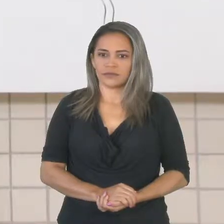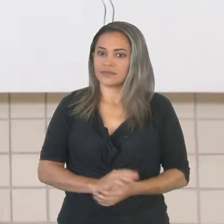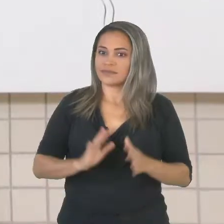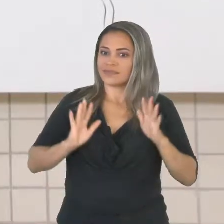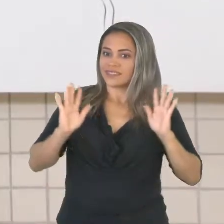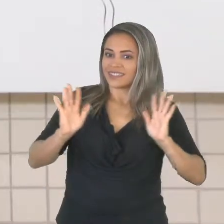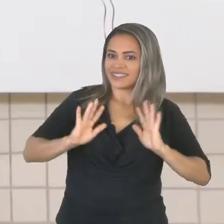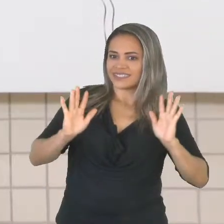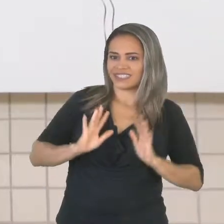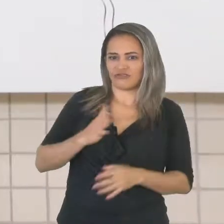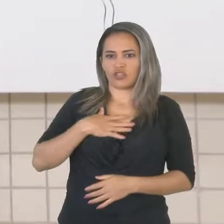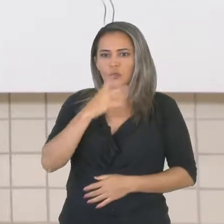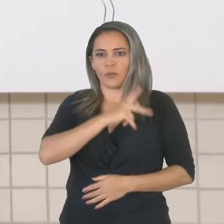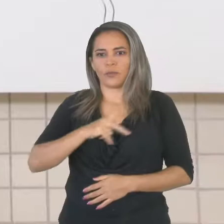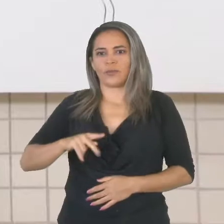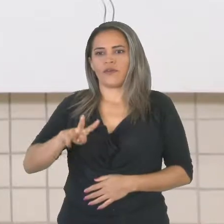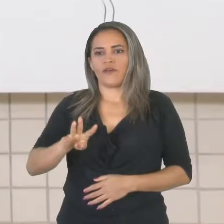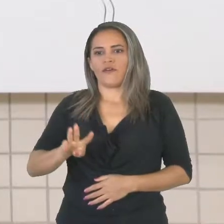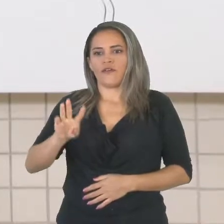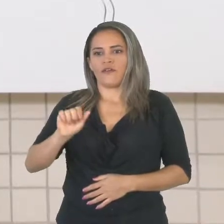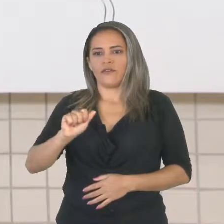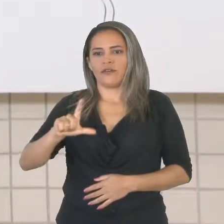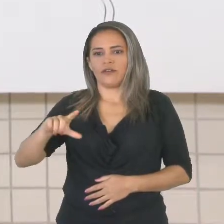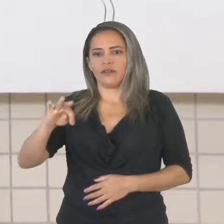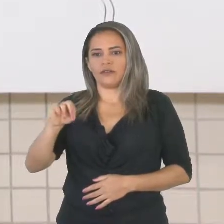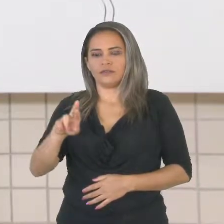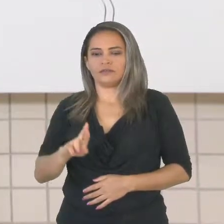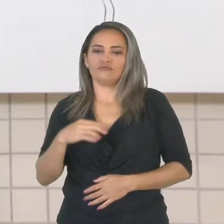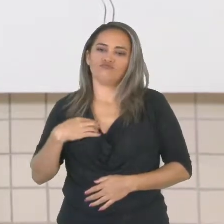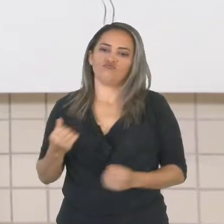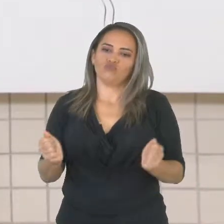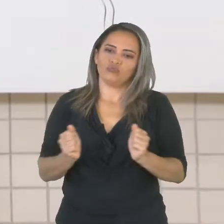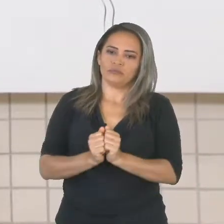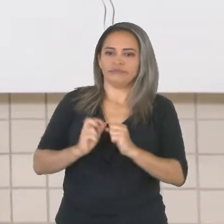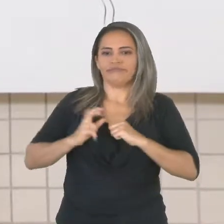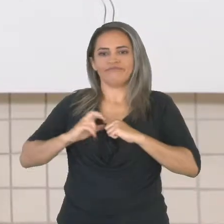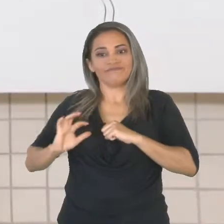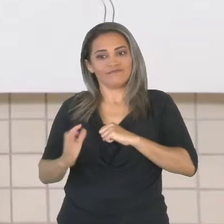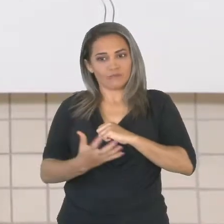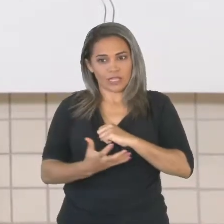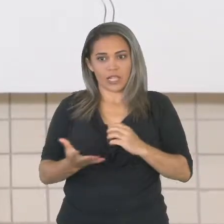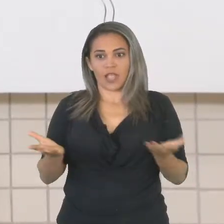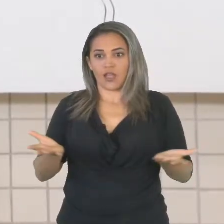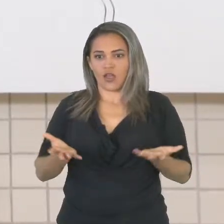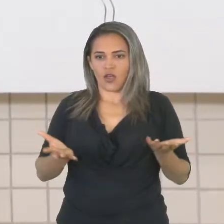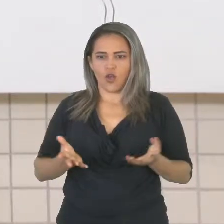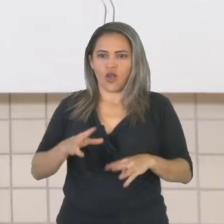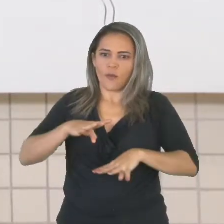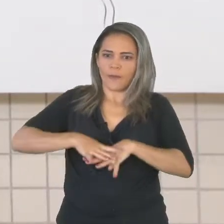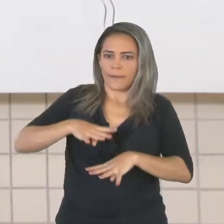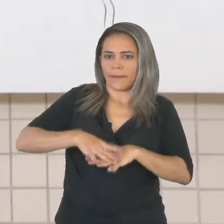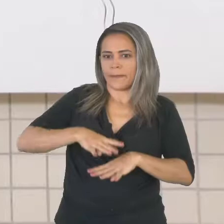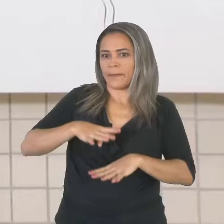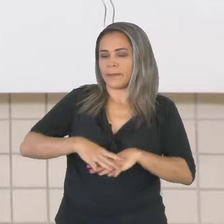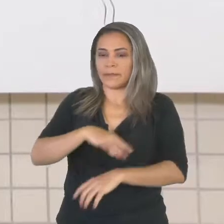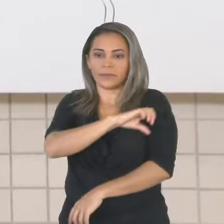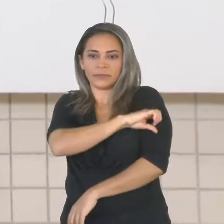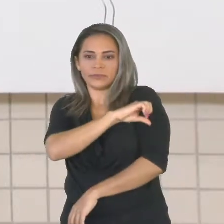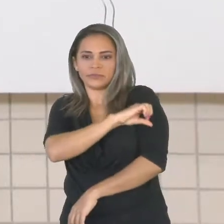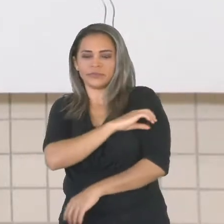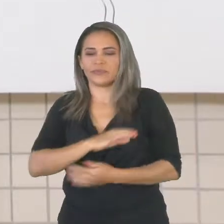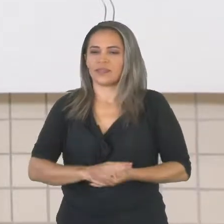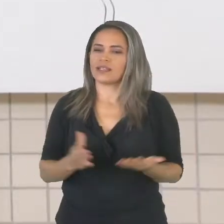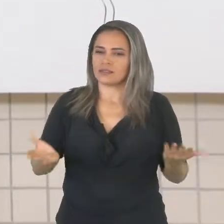Saudações, eu sou o professor Walter Almeida, estive com vocês nessa pandemia, trabalhando os conteúdos de matemática para o 9º ano. Nessa aula